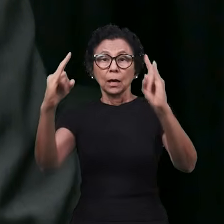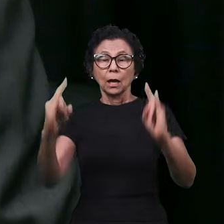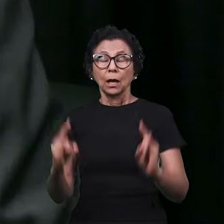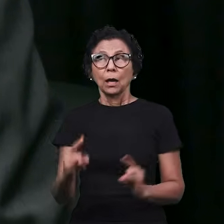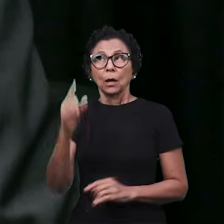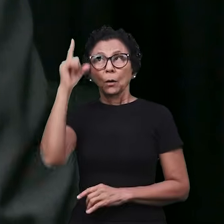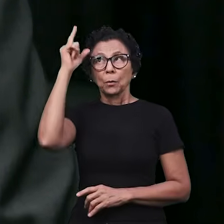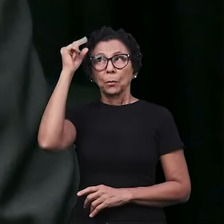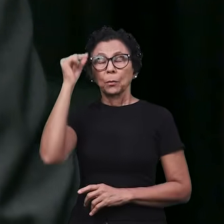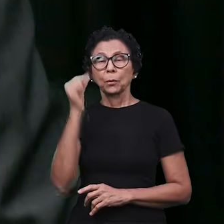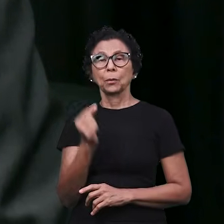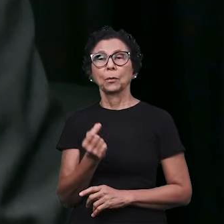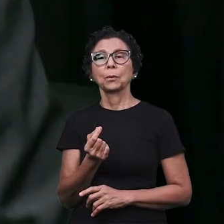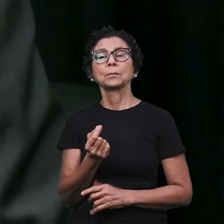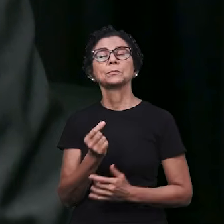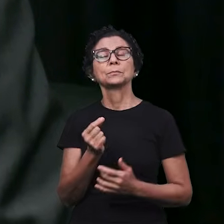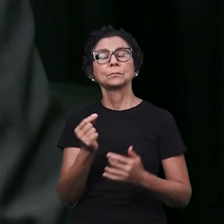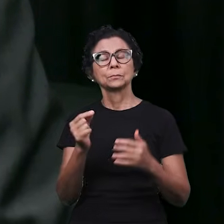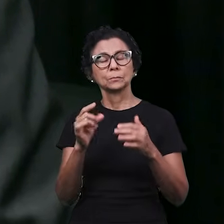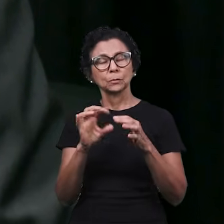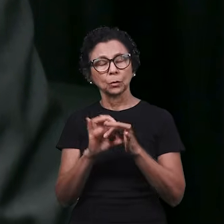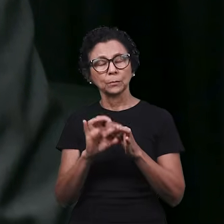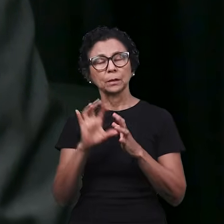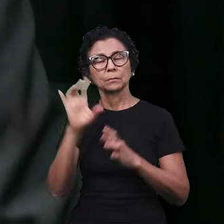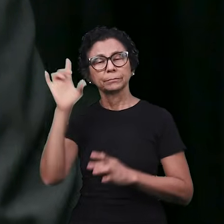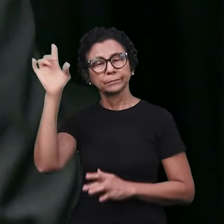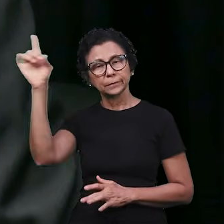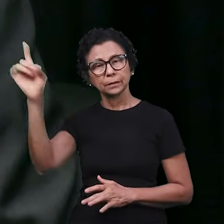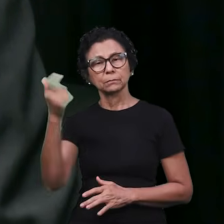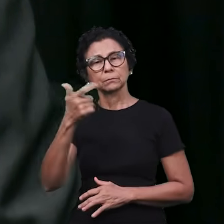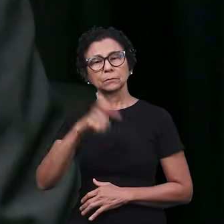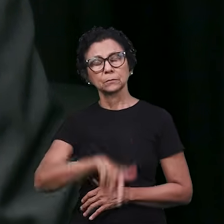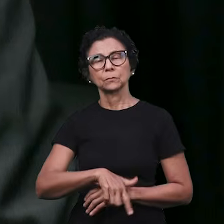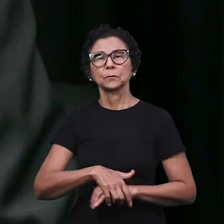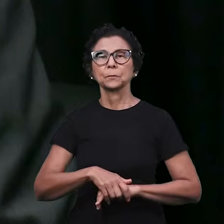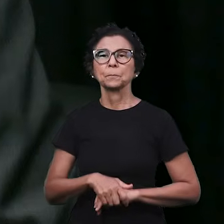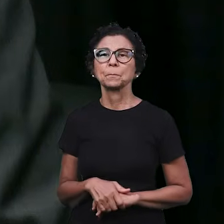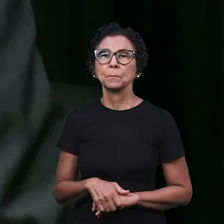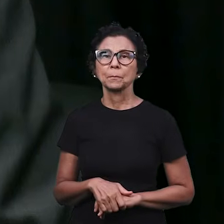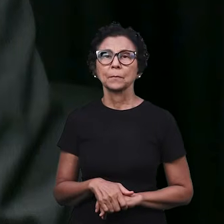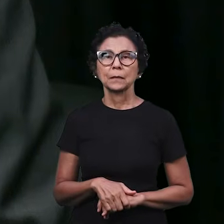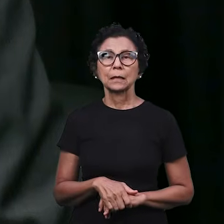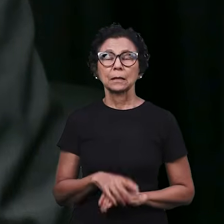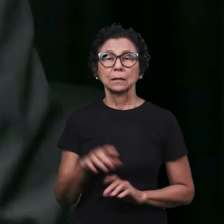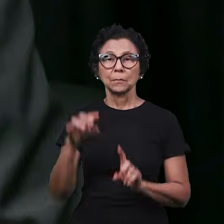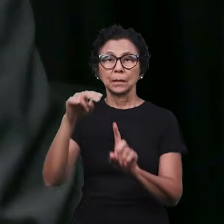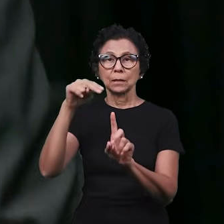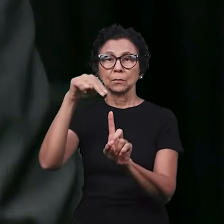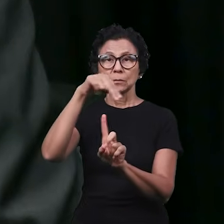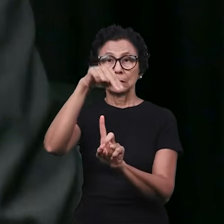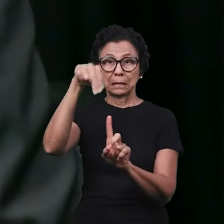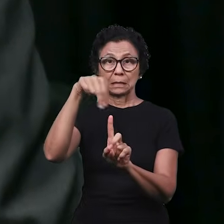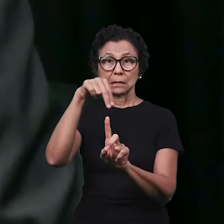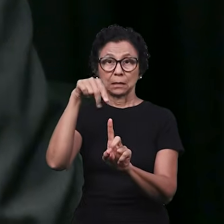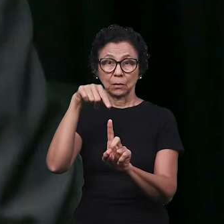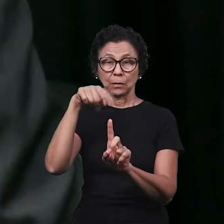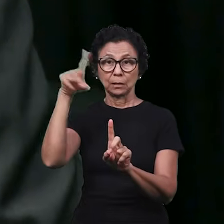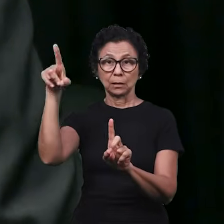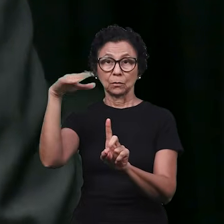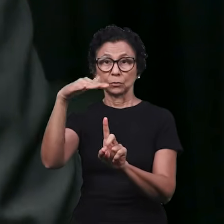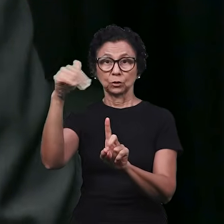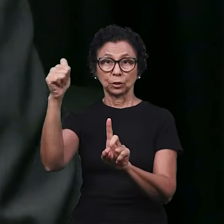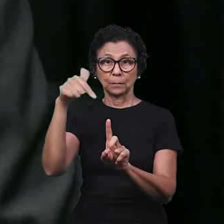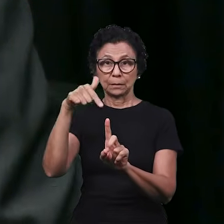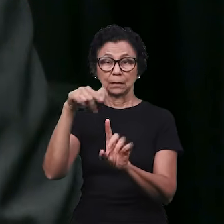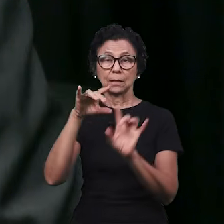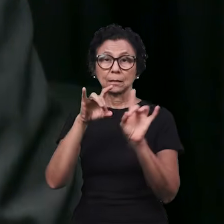homem. E nós vemos isso aqui. O nazireu, até o nazireu que tinha um chamado especial, ele